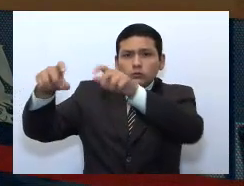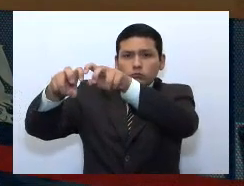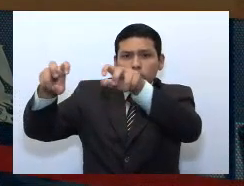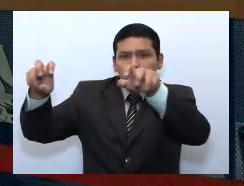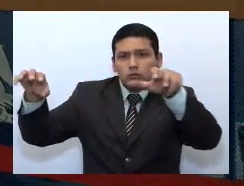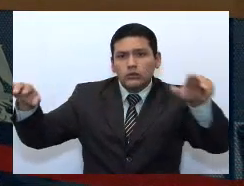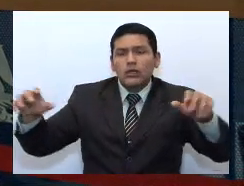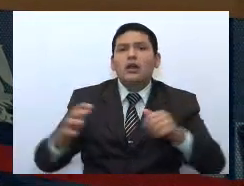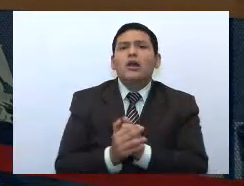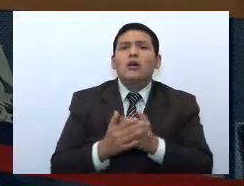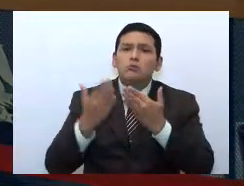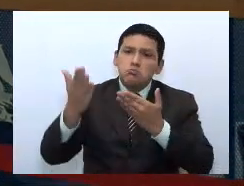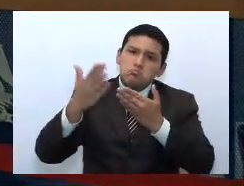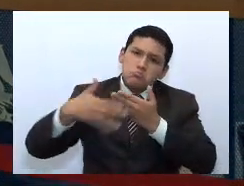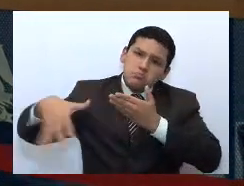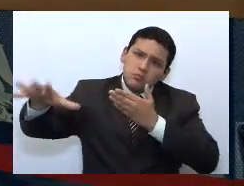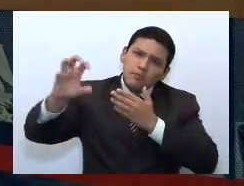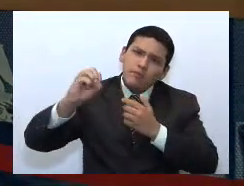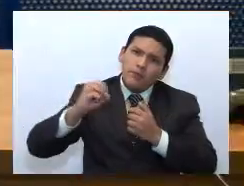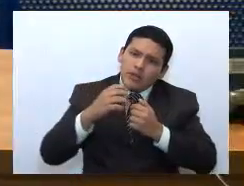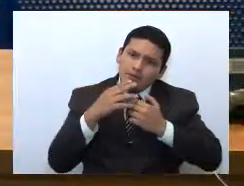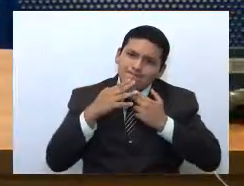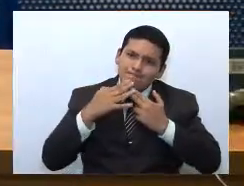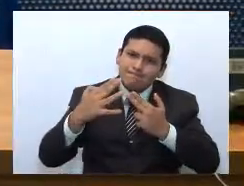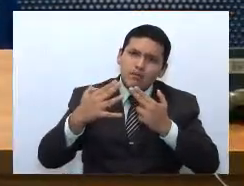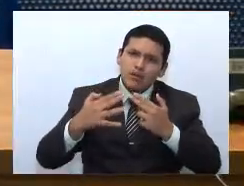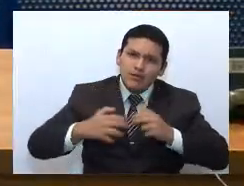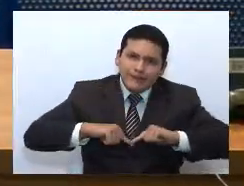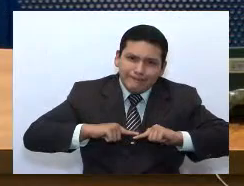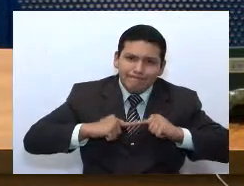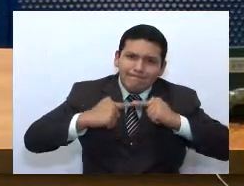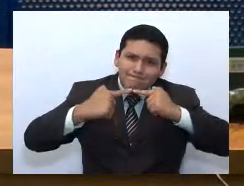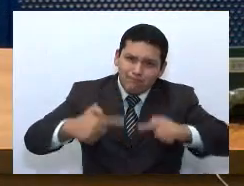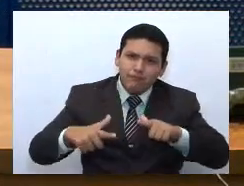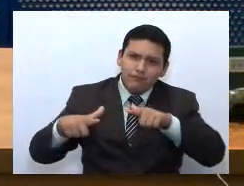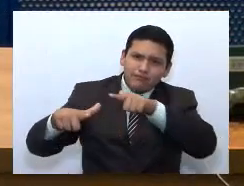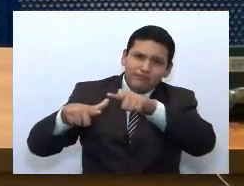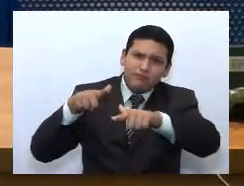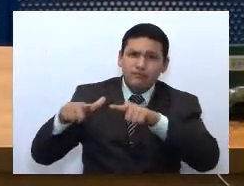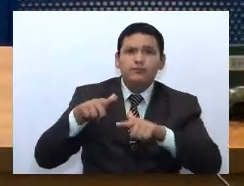Senhores, nós estamos para expor o nosso trabalho